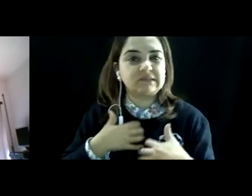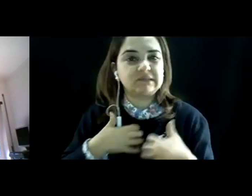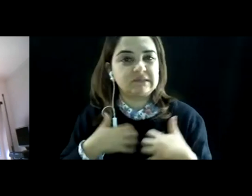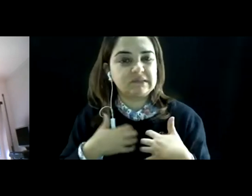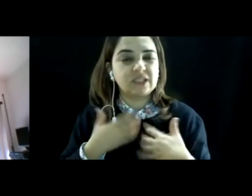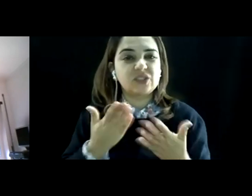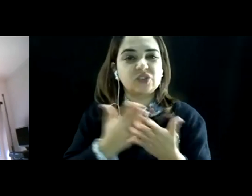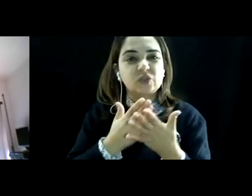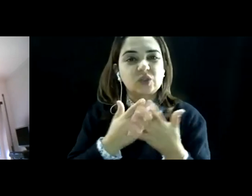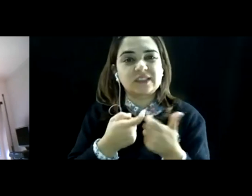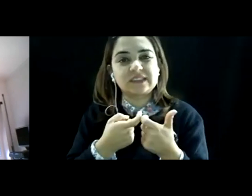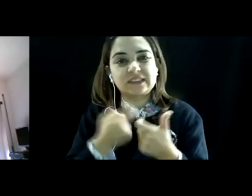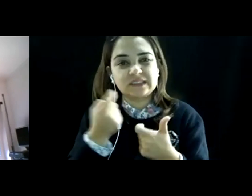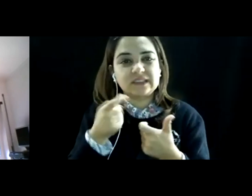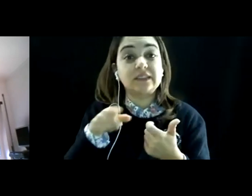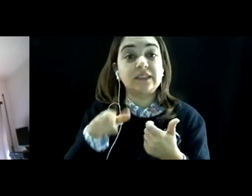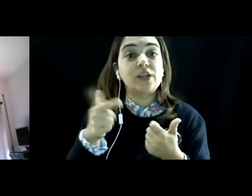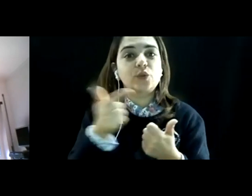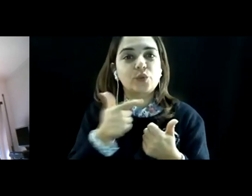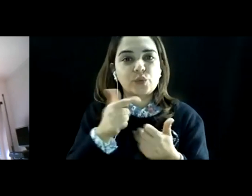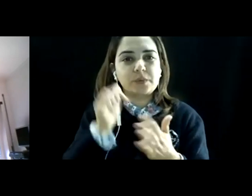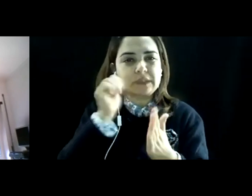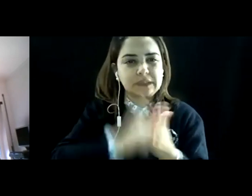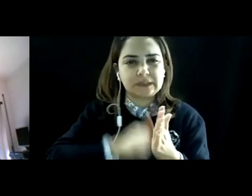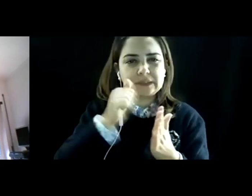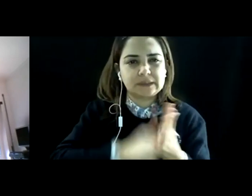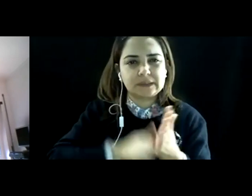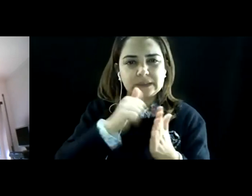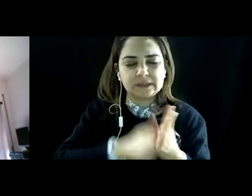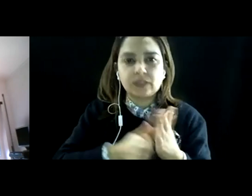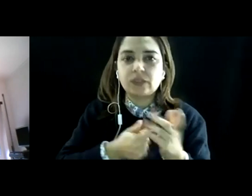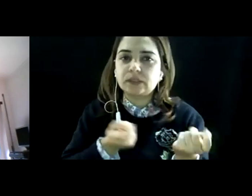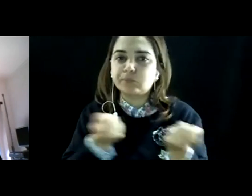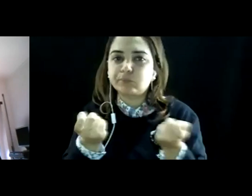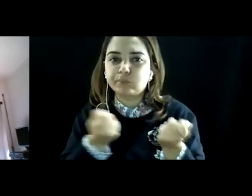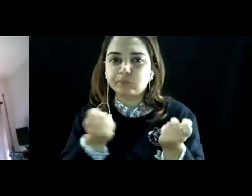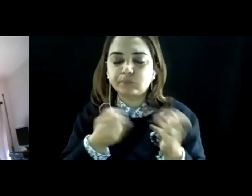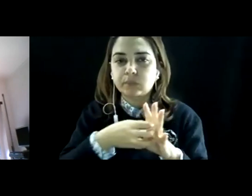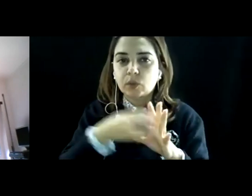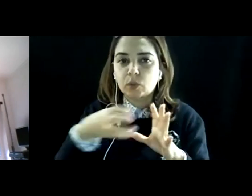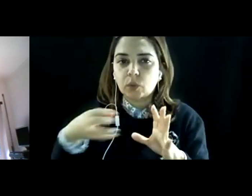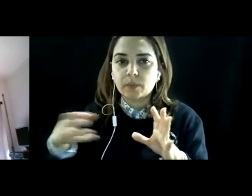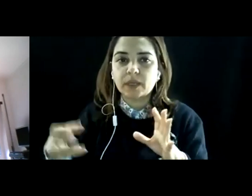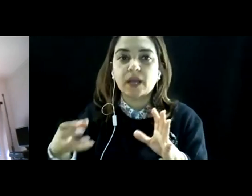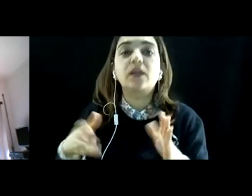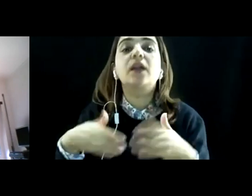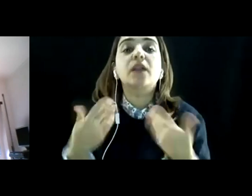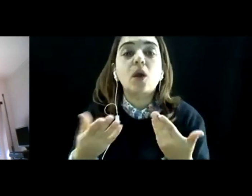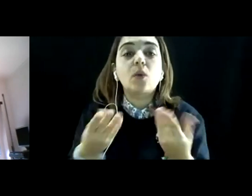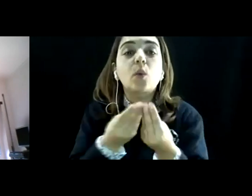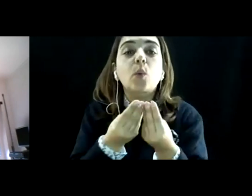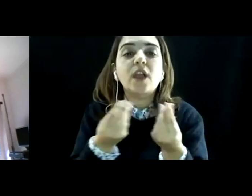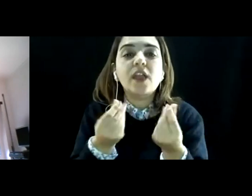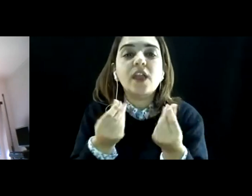as turmas já têm um comportamento, por vezes, com uma gestão complicada. A qualidade que nós temos na formação também vai sofrer. Portanto, a